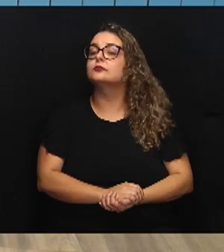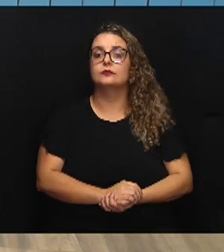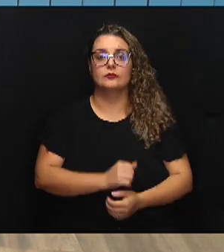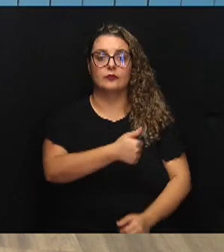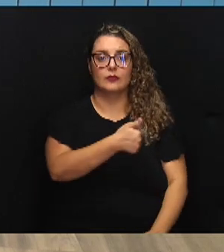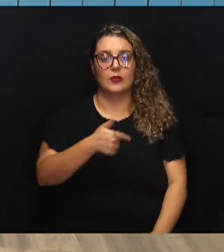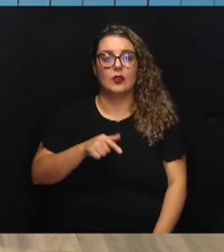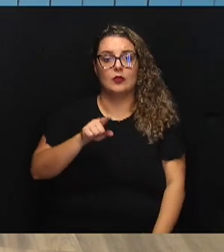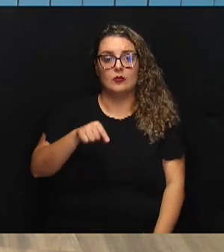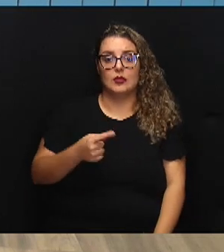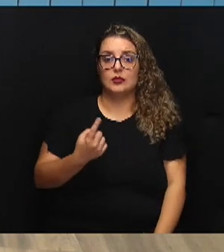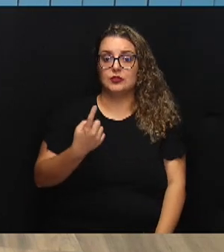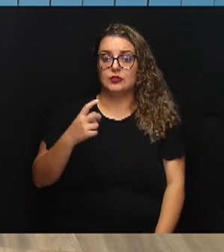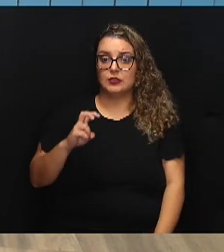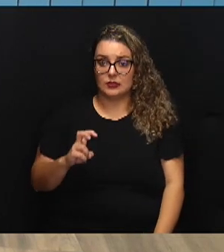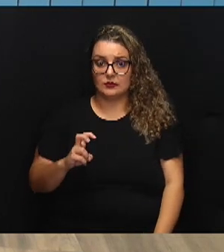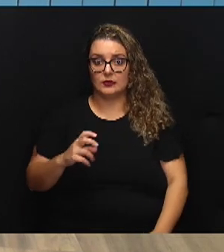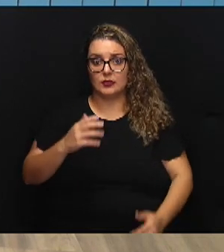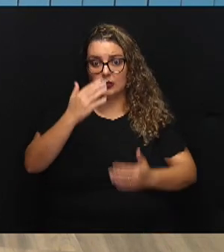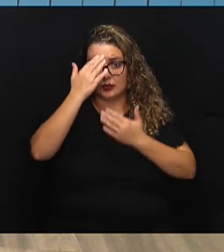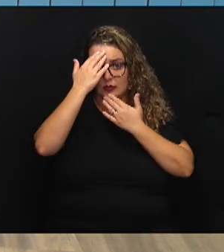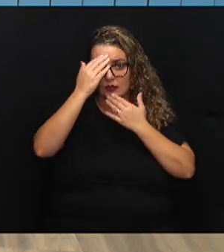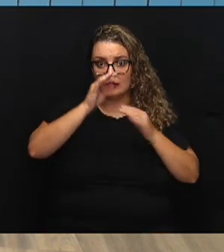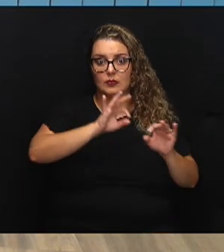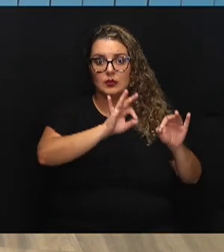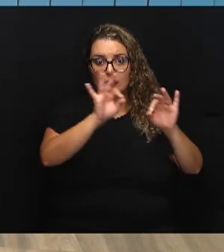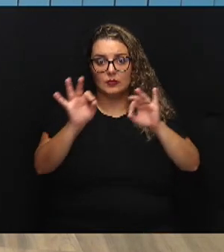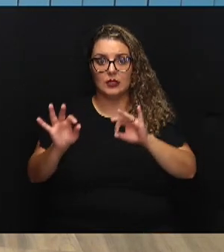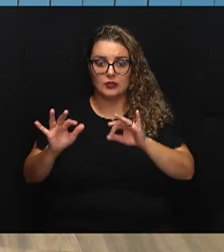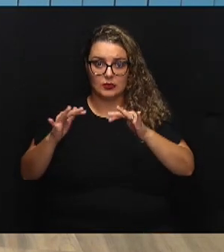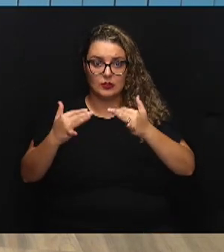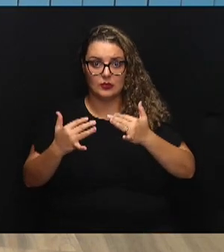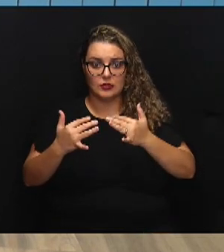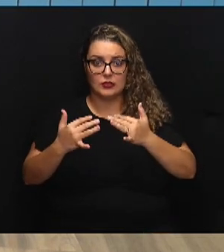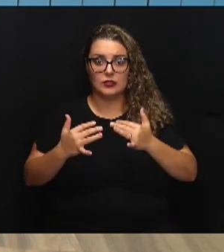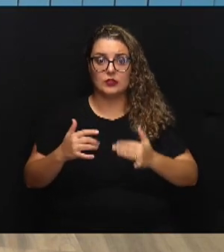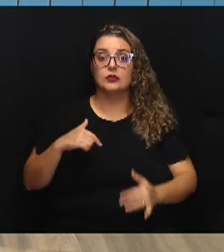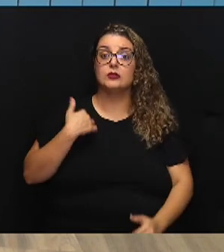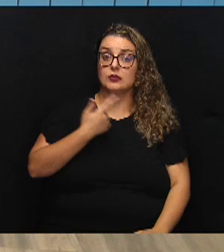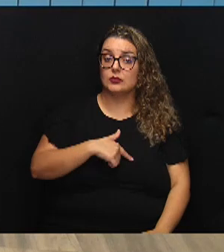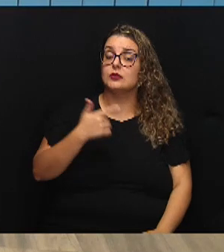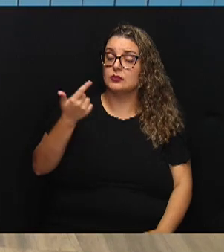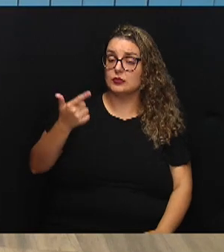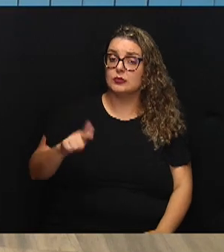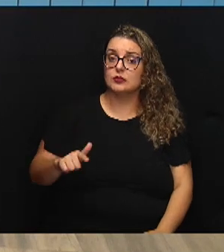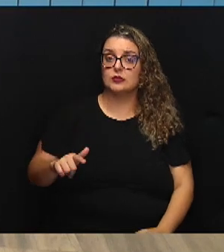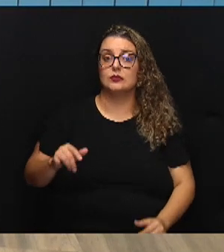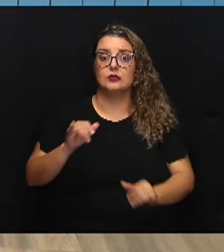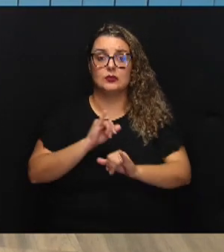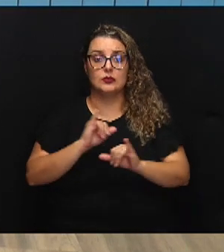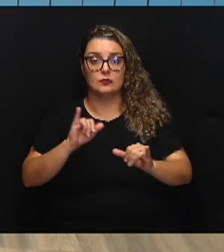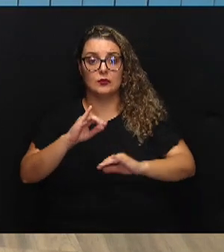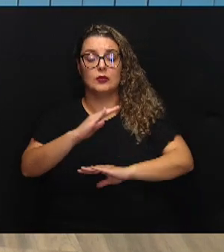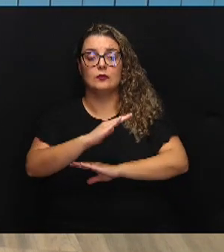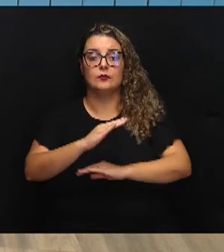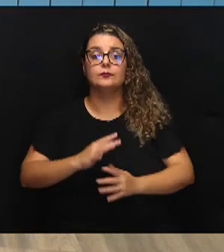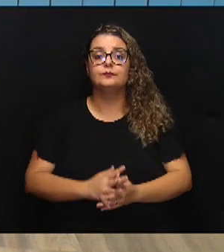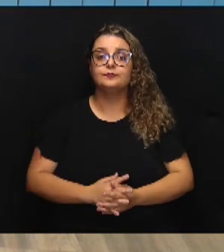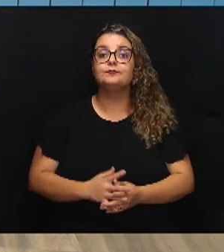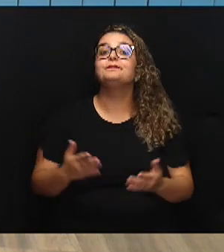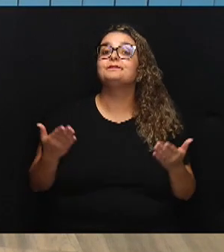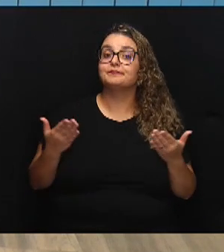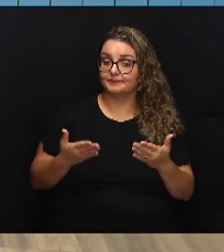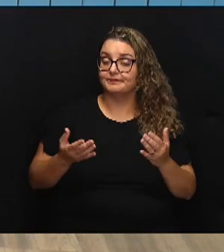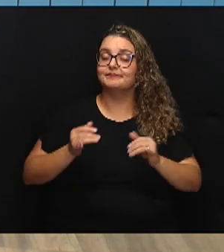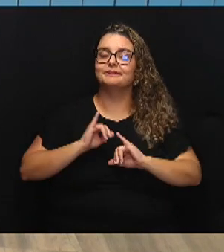12:00 mais 15 minutos. Muito obrigado pela sua companhia, pela sua audiência. A gente segue aqui com o Jornal Câmara Notícia, mas agora com